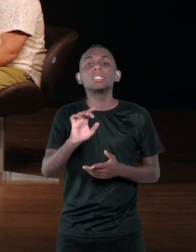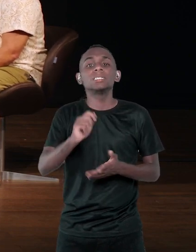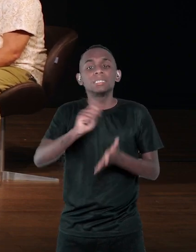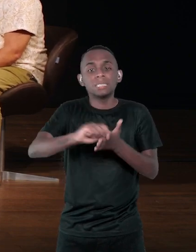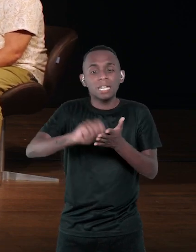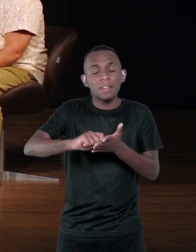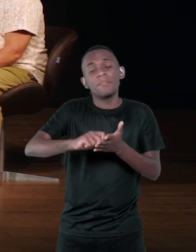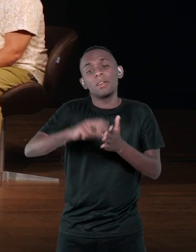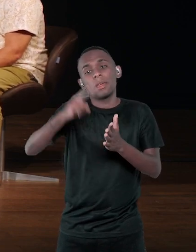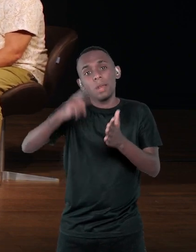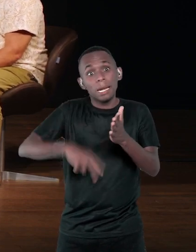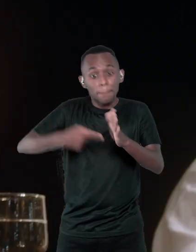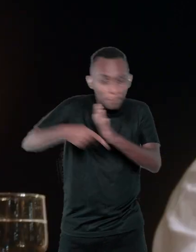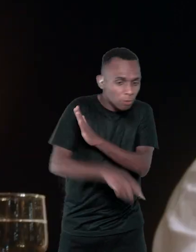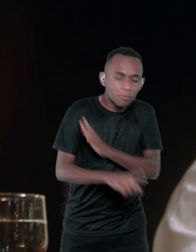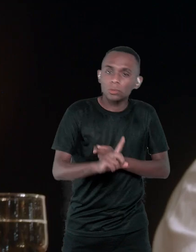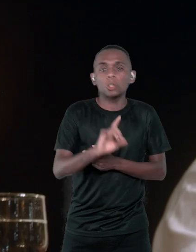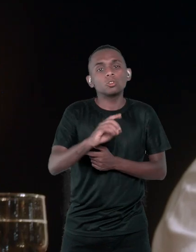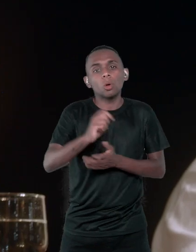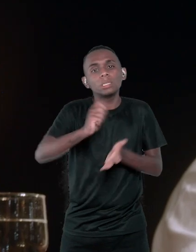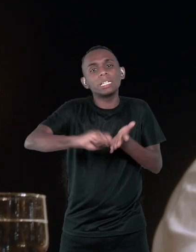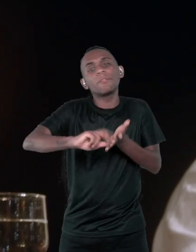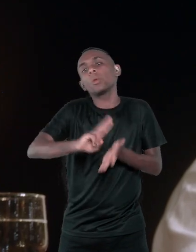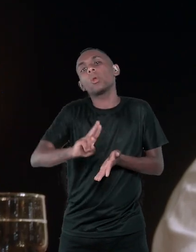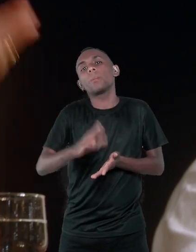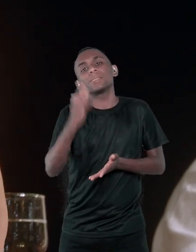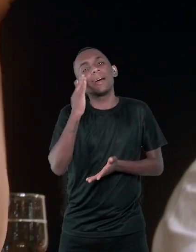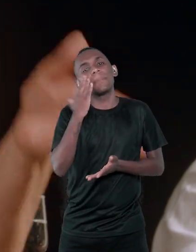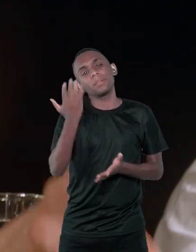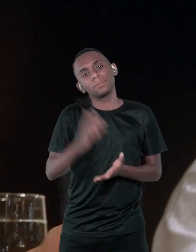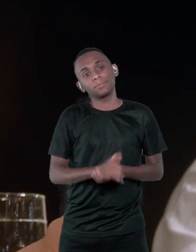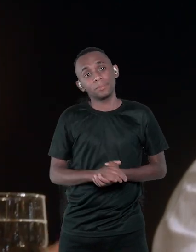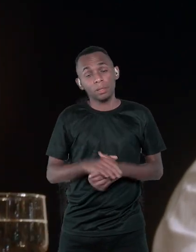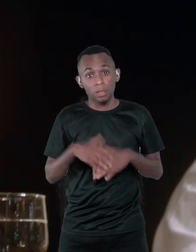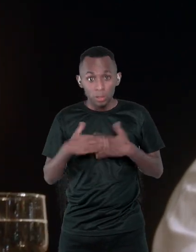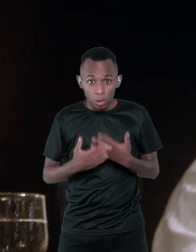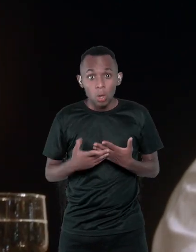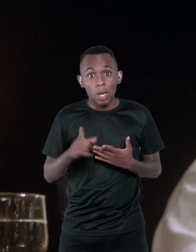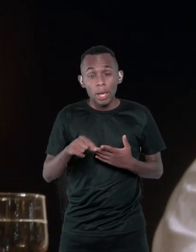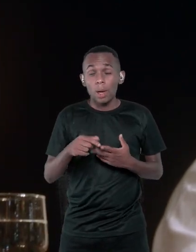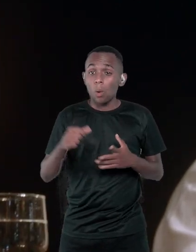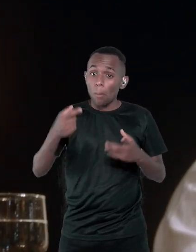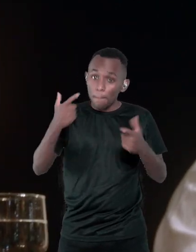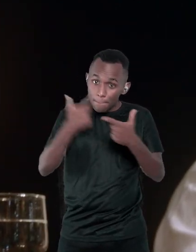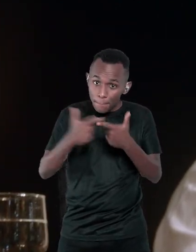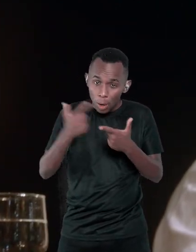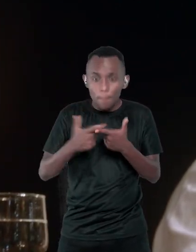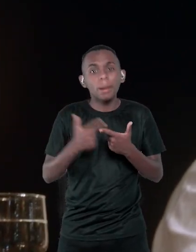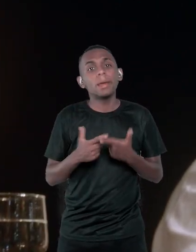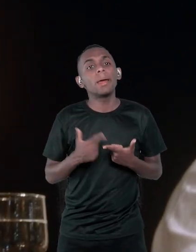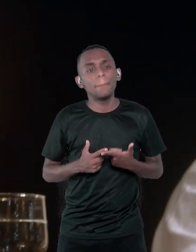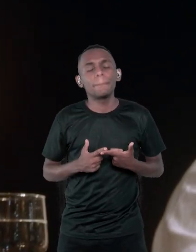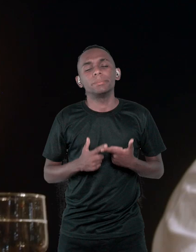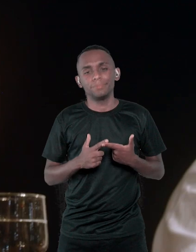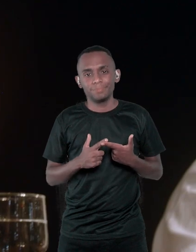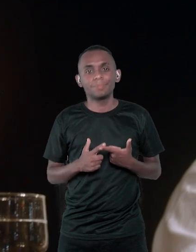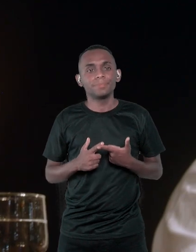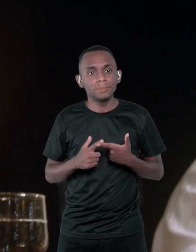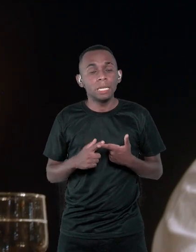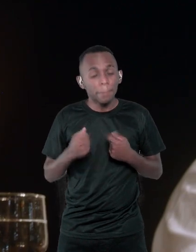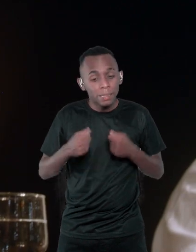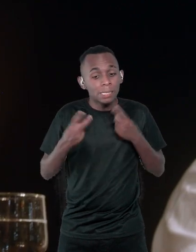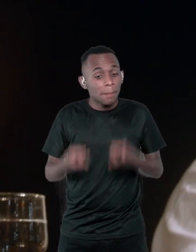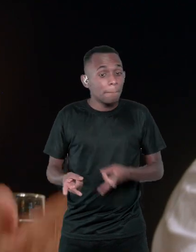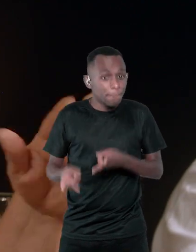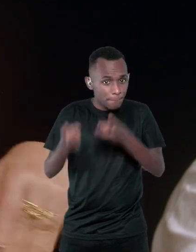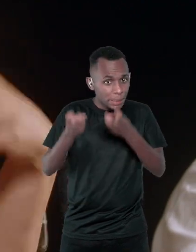tragédia inominável, né? E se a gente não olhar para isso, procurando a solução para essa questão, a gente fica